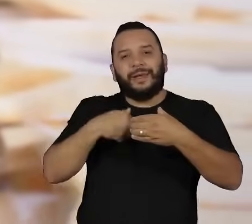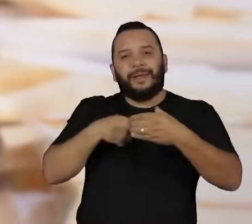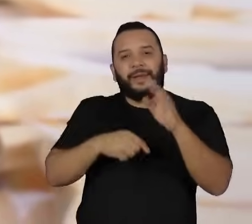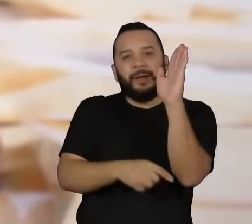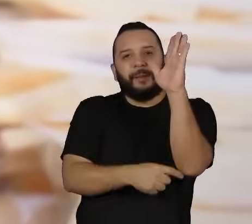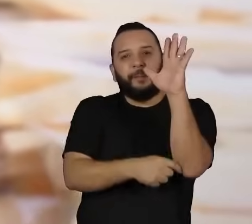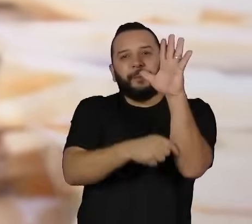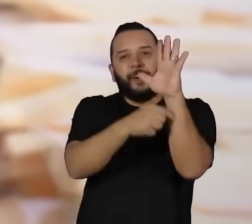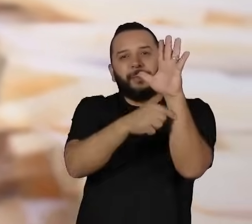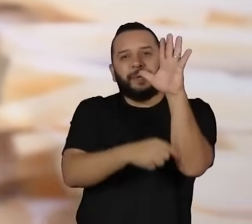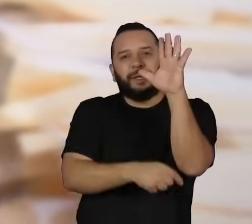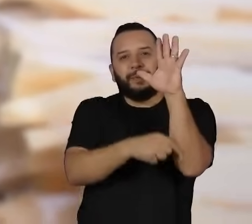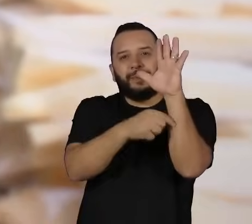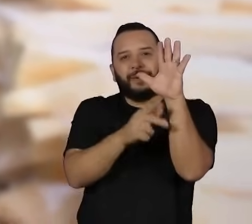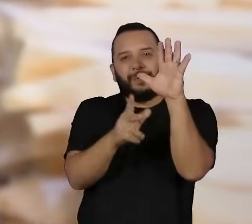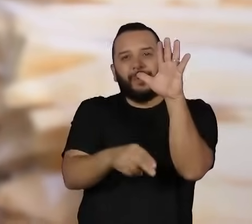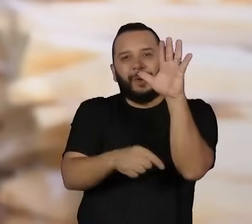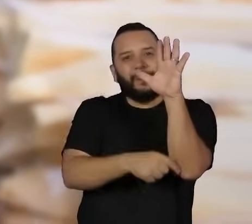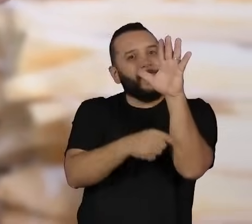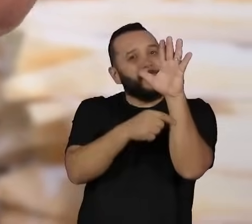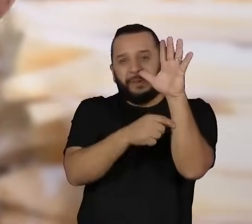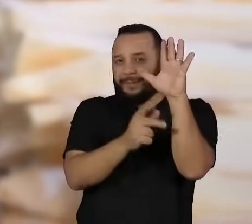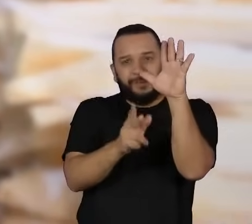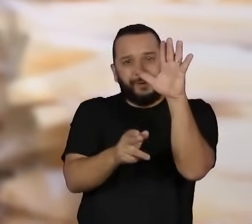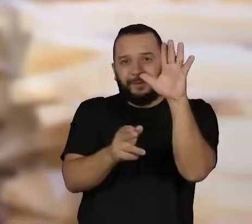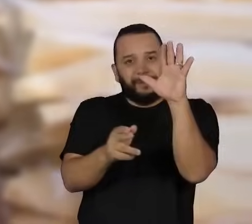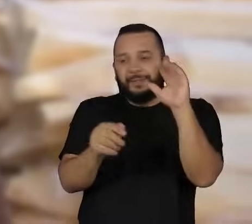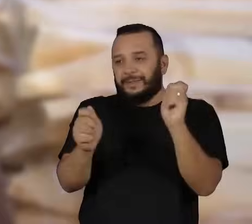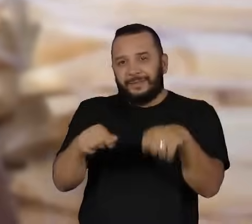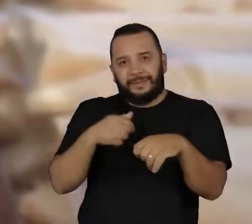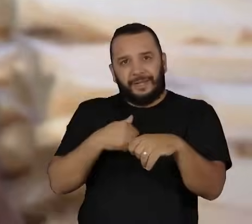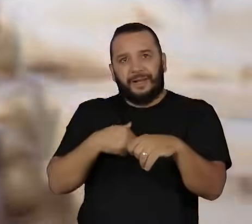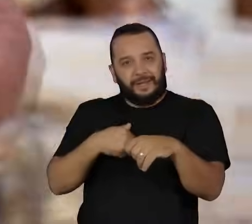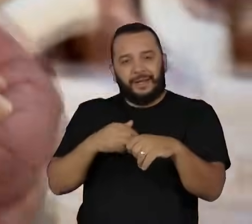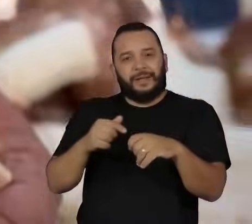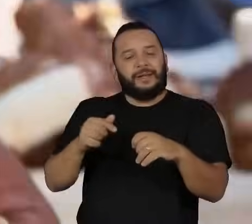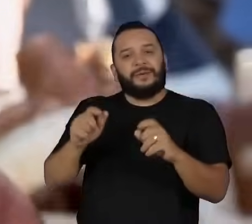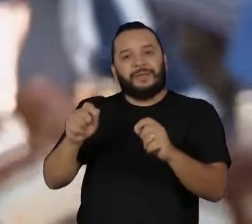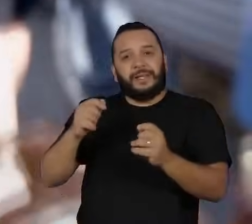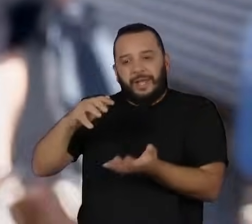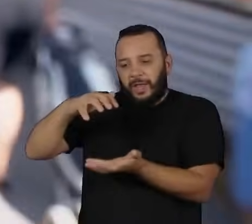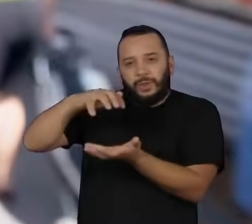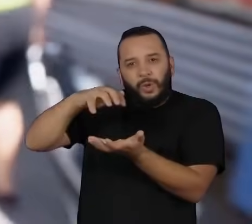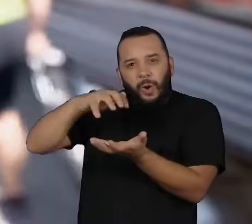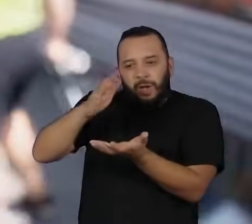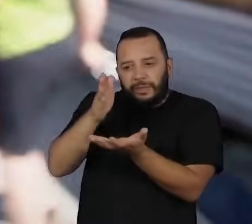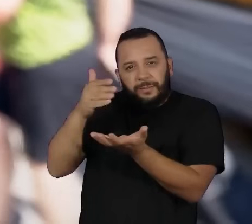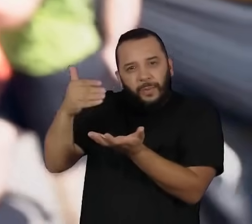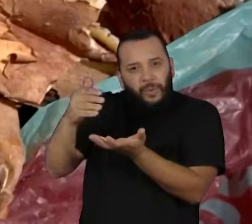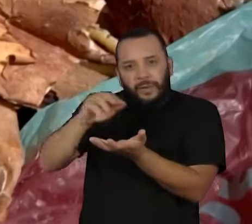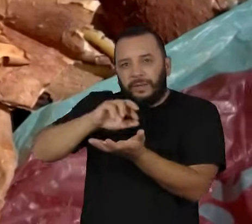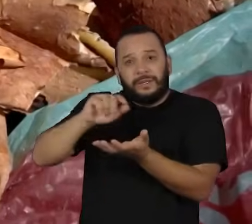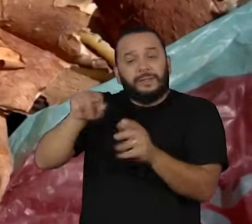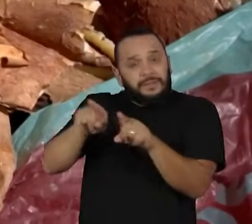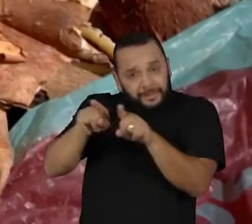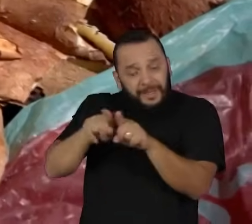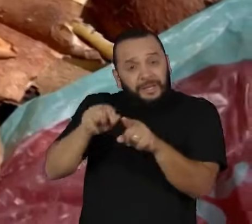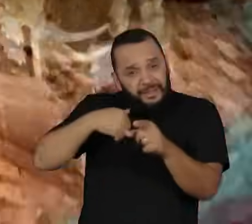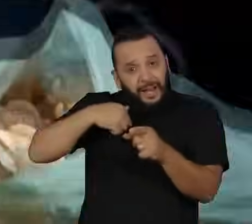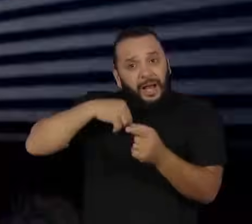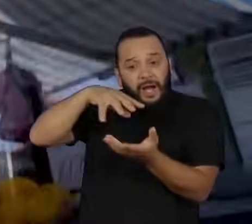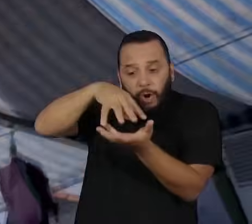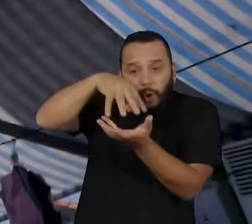mandioca. Isso aqui serve para recheio, então a gente fatia, faz o recheio de torta. Até coxinha eu já fiz com recheio disso aqui.